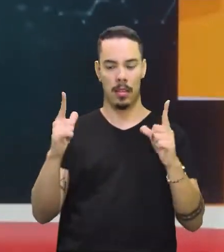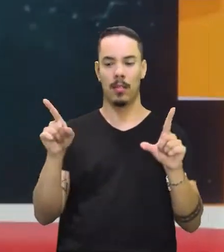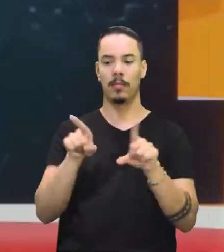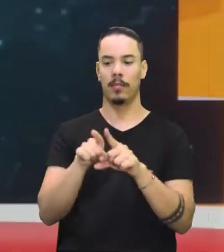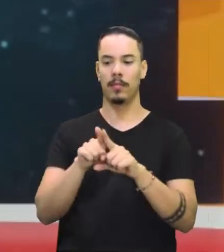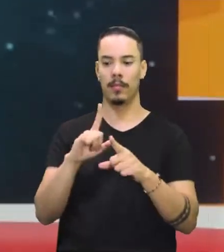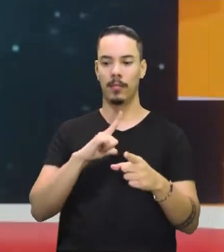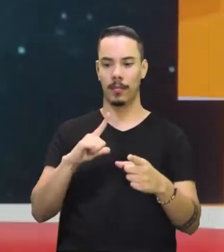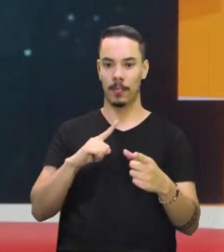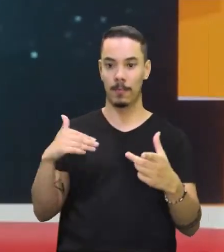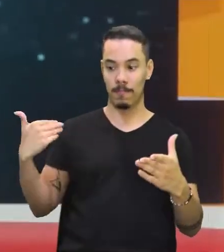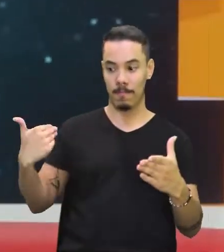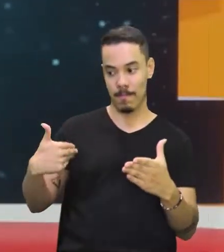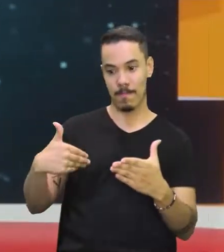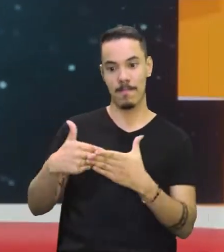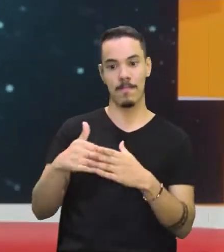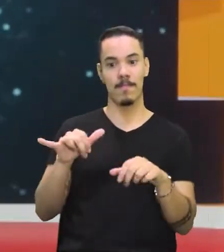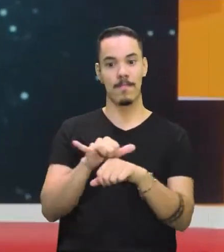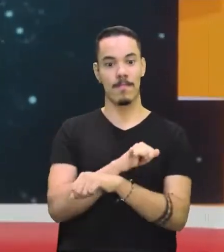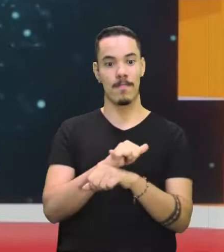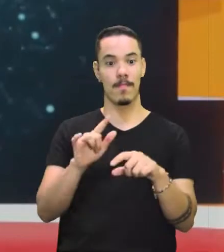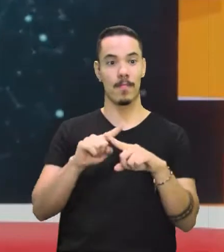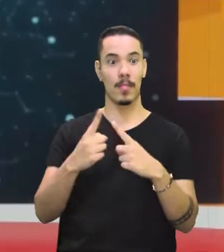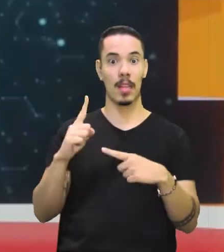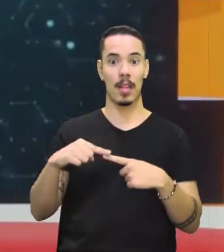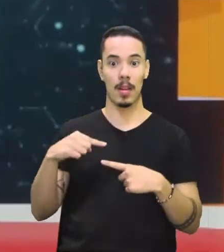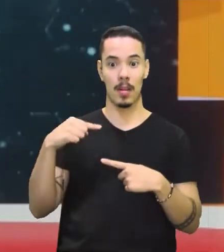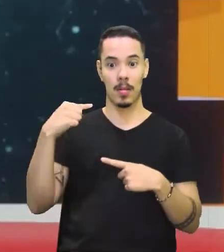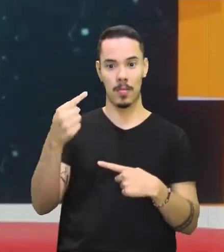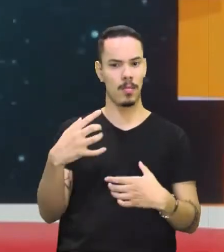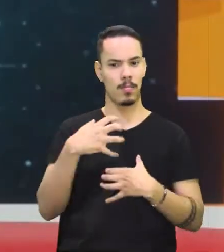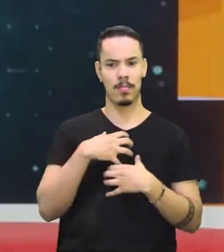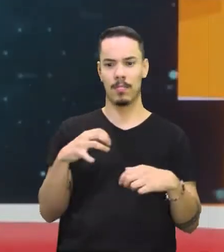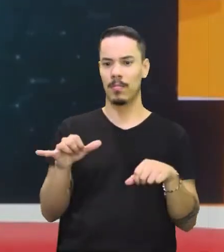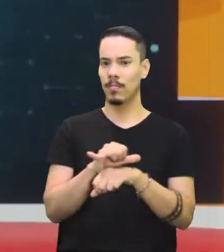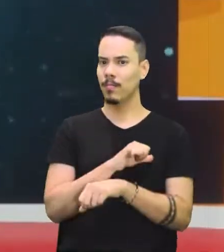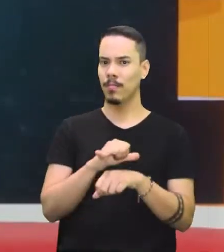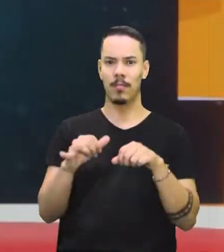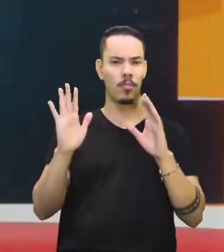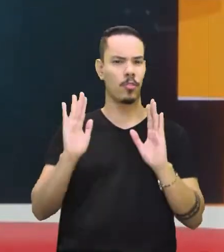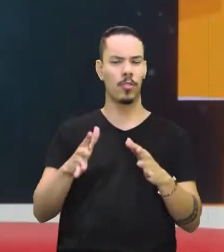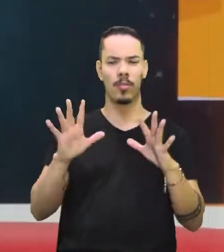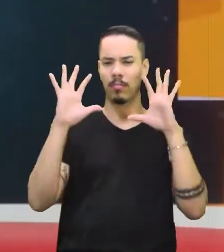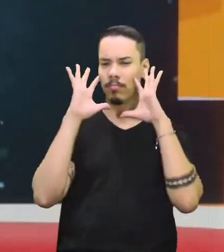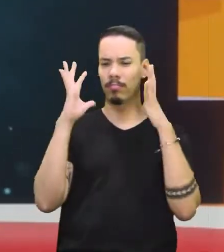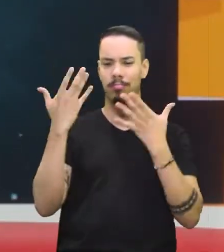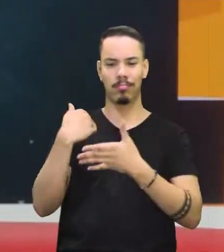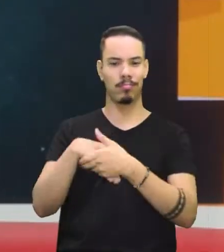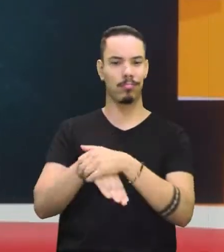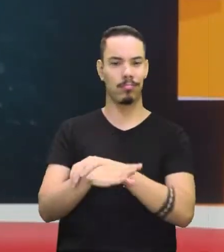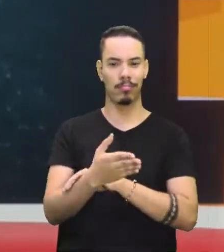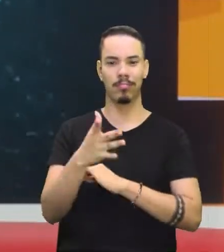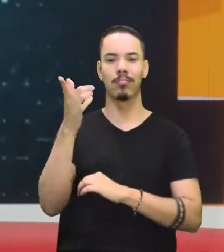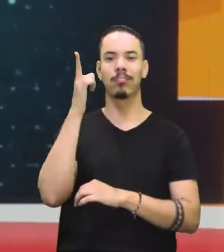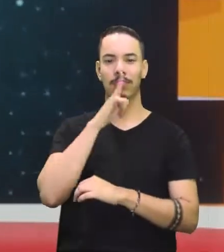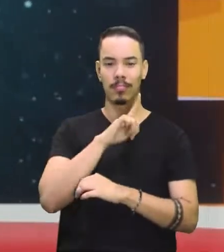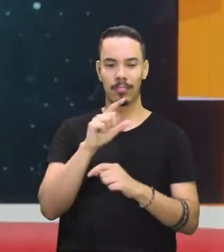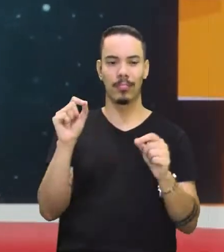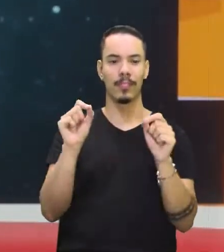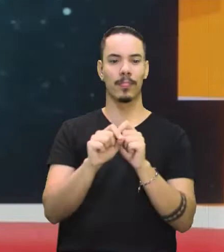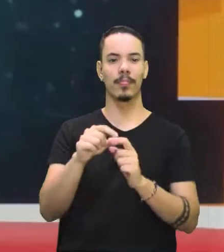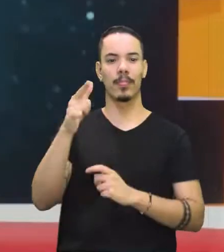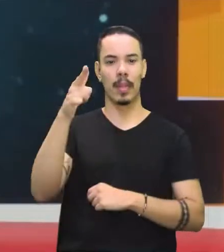procedimento. Mas depois de você pegar o jeito, é uma questão repetitiva, né? Isso. Vai, faz de novo,